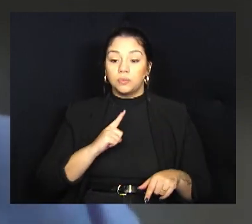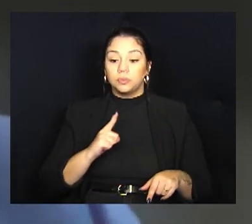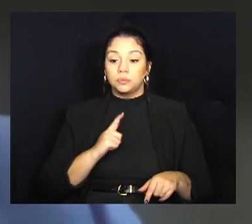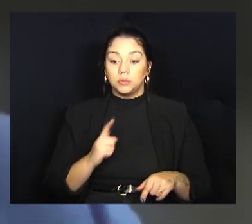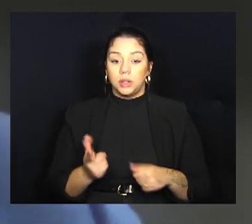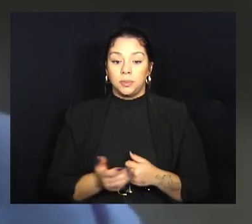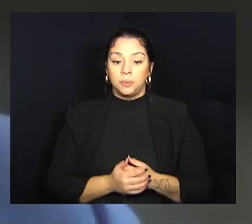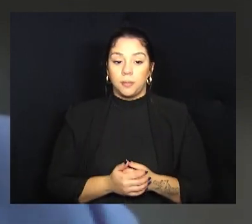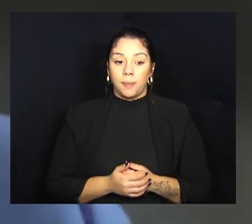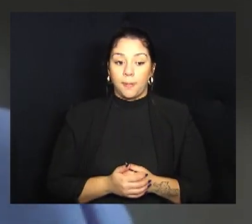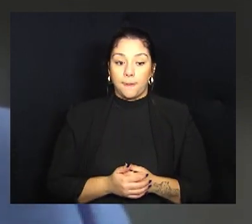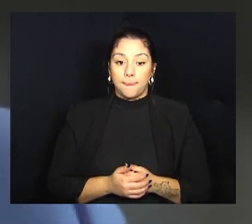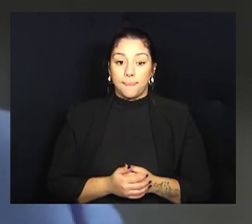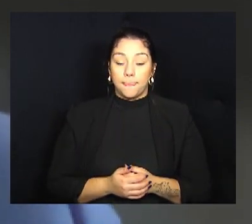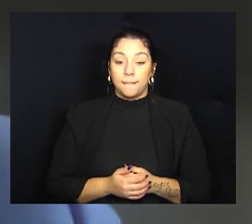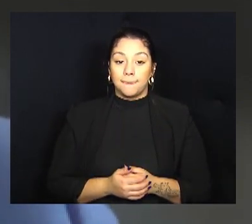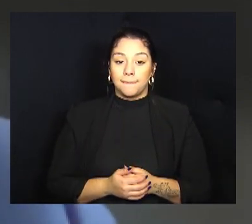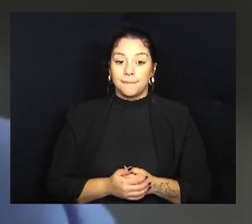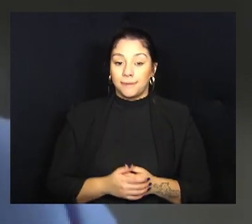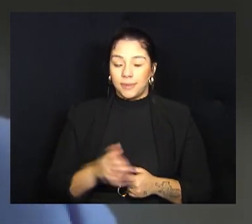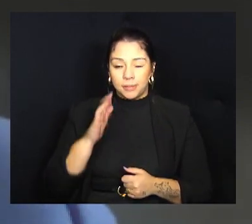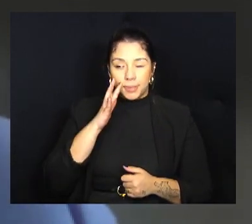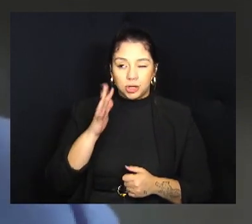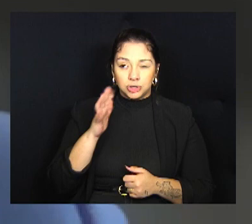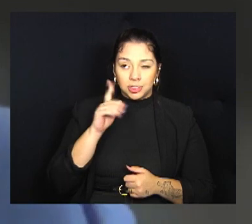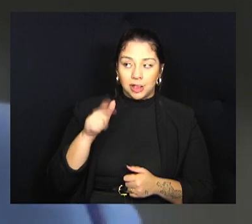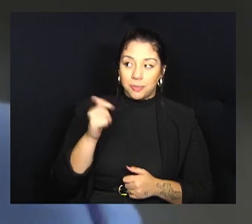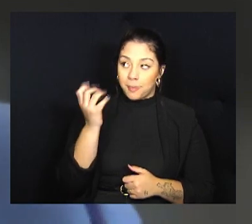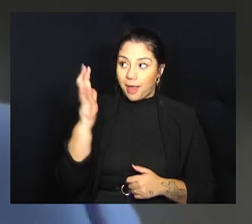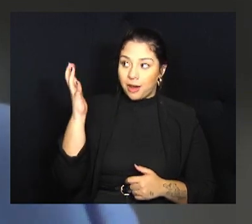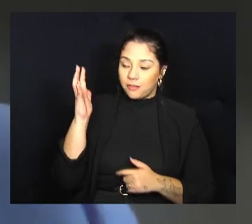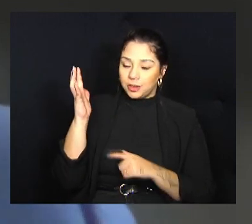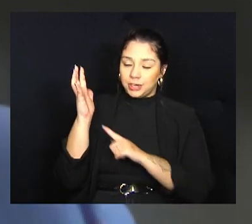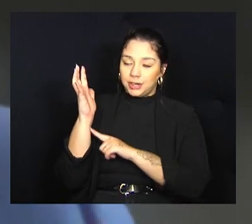essa árvore